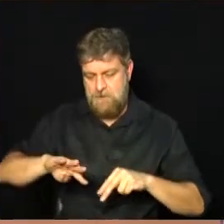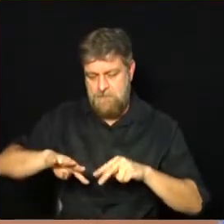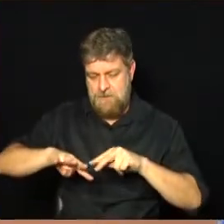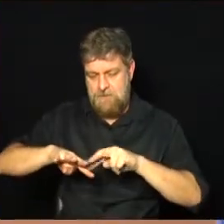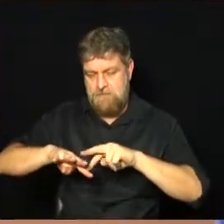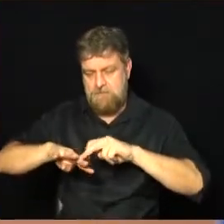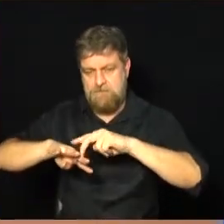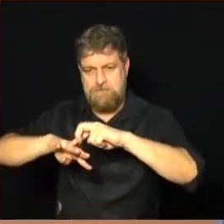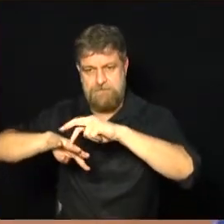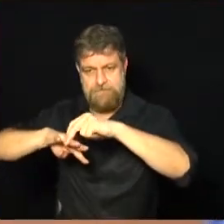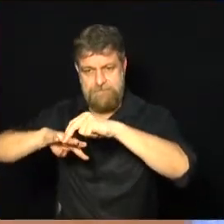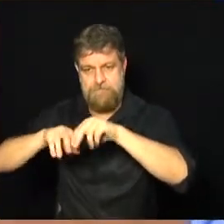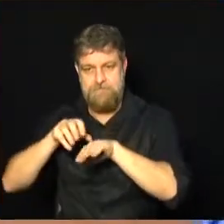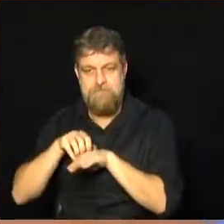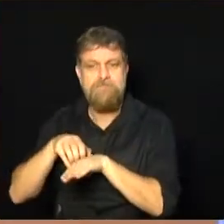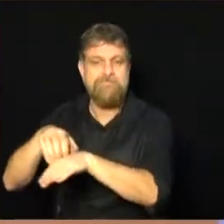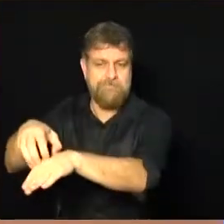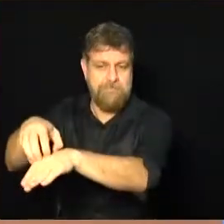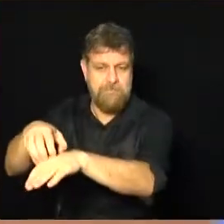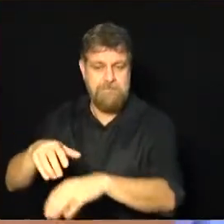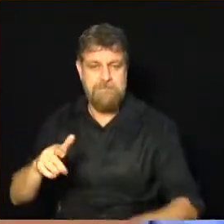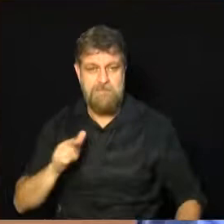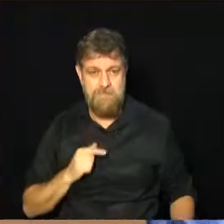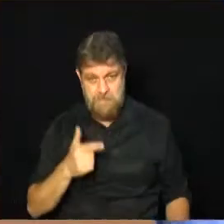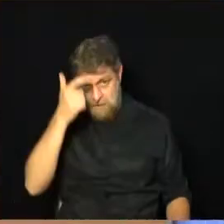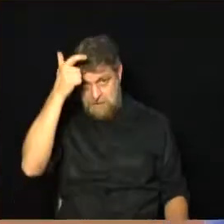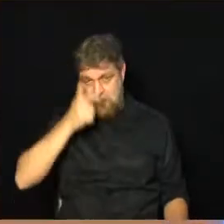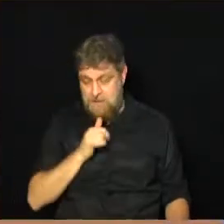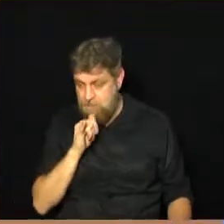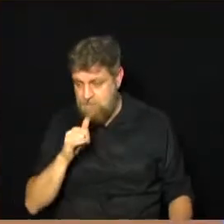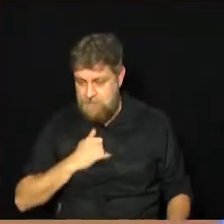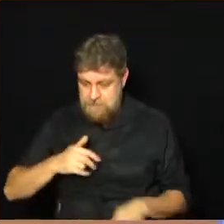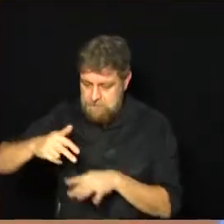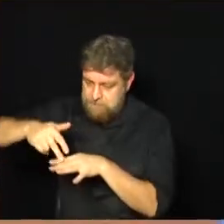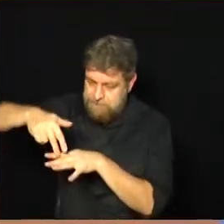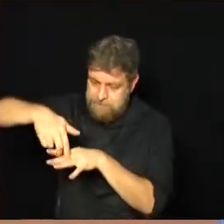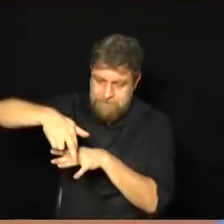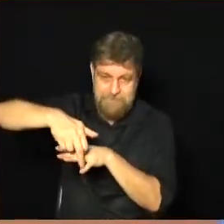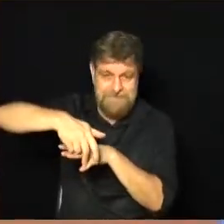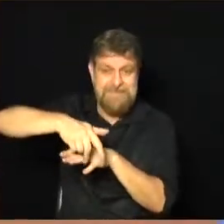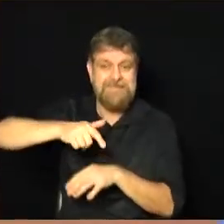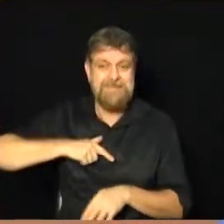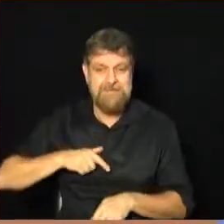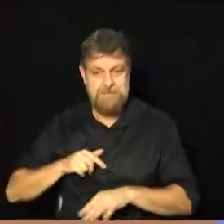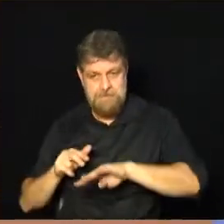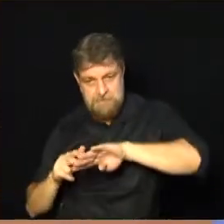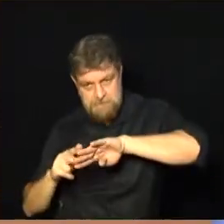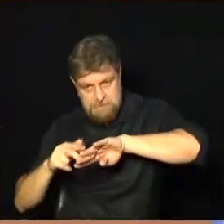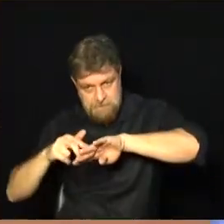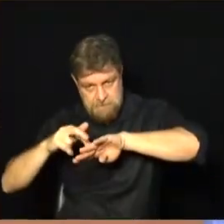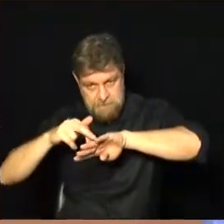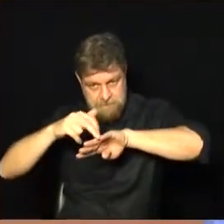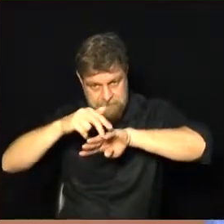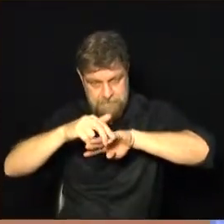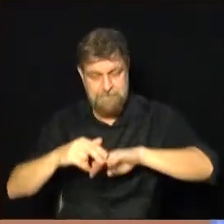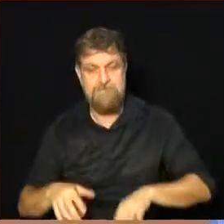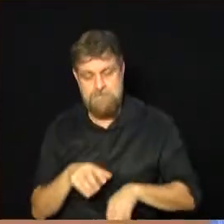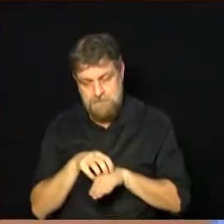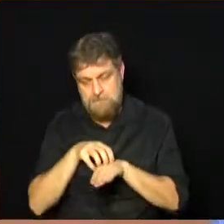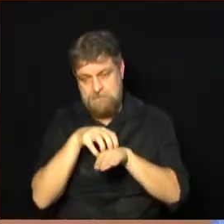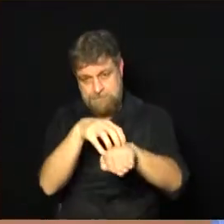para subir e descer do ônibus. Mas como eu disse, subir e descer. Tem uma escada para subir e uma escada para